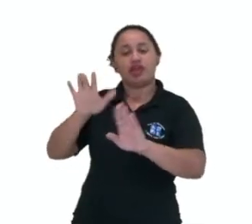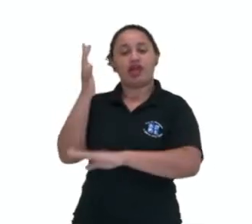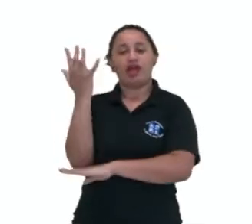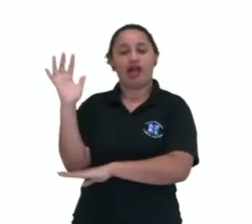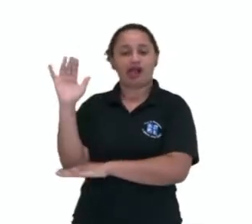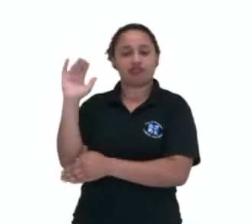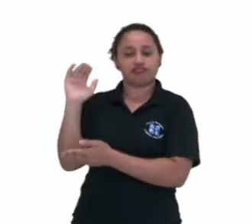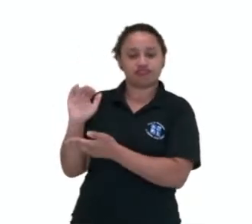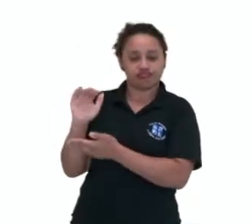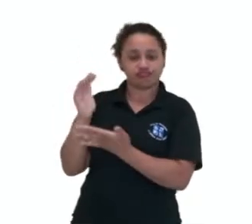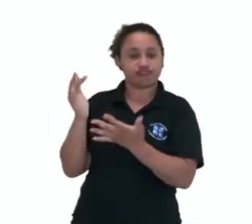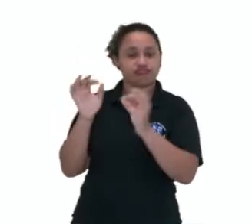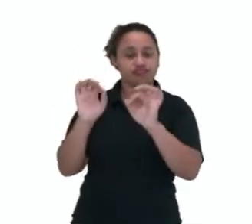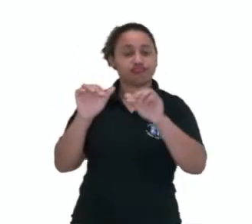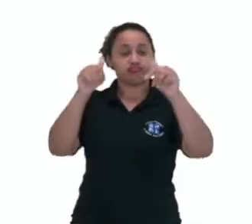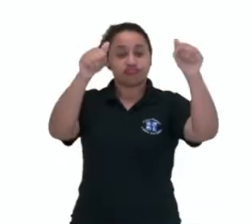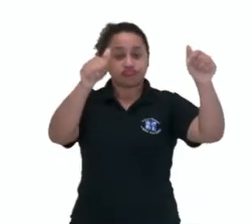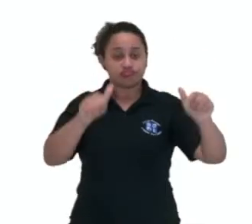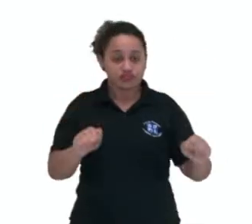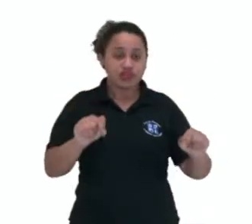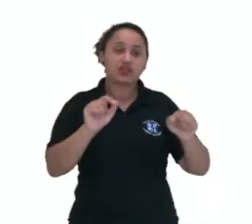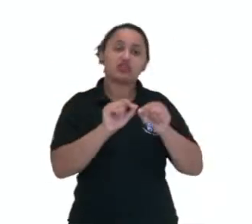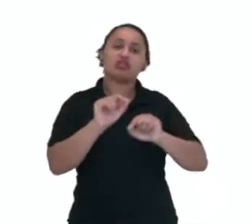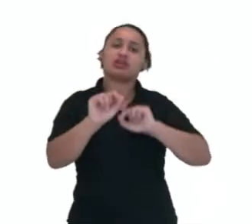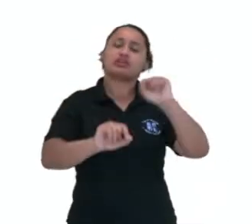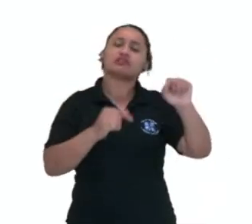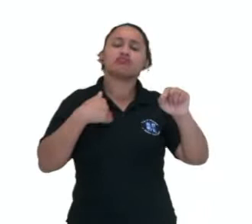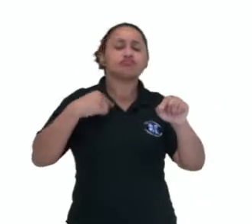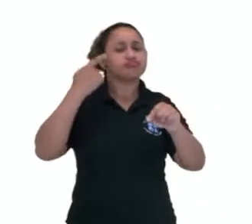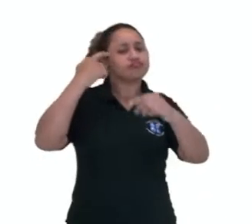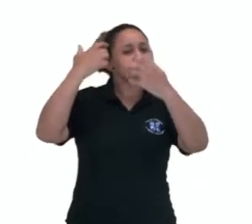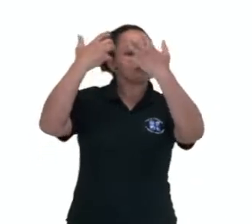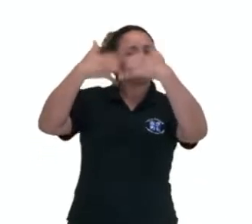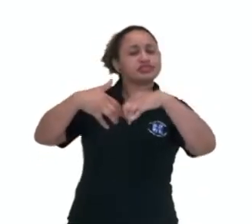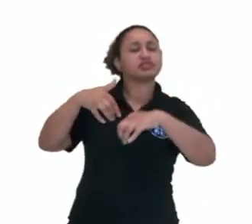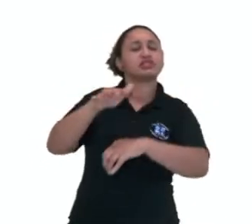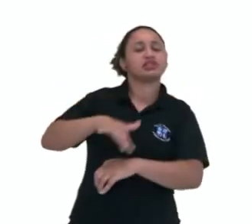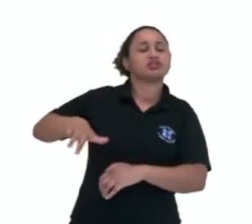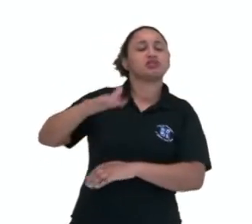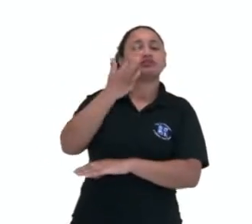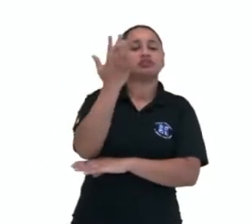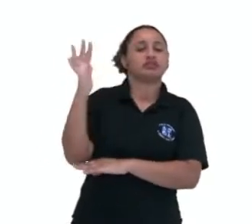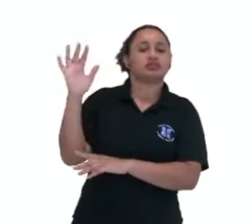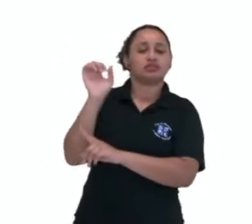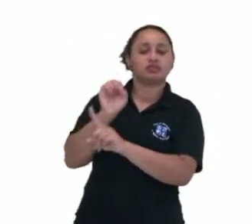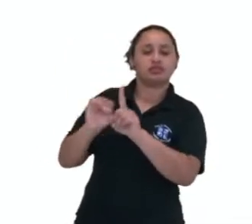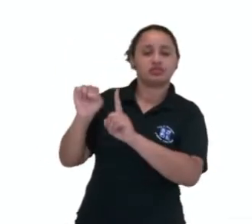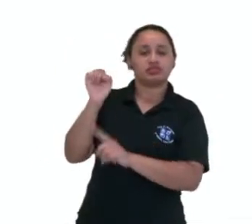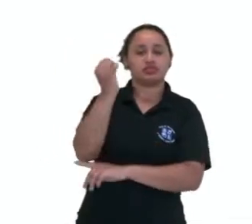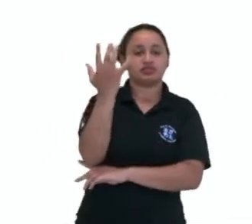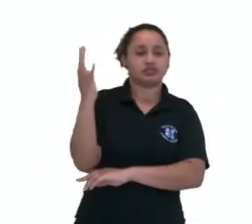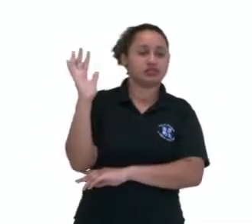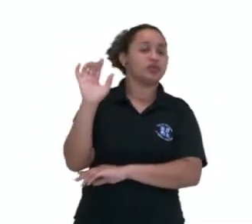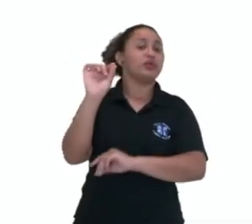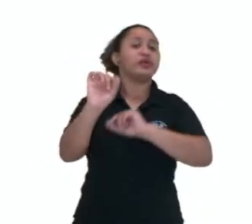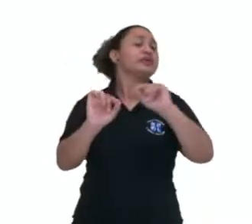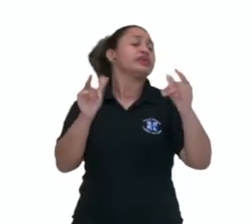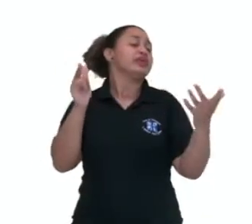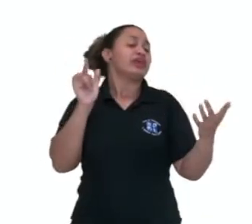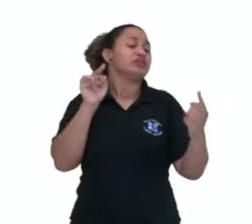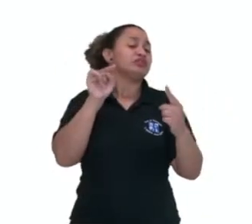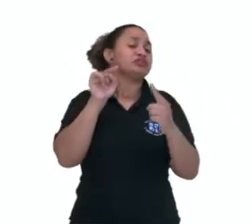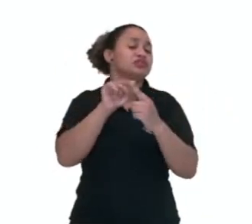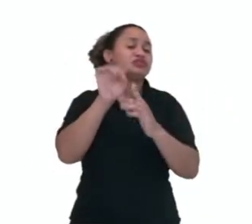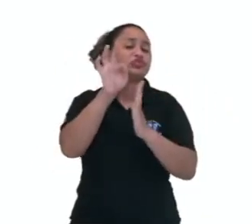árvore. Então é um cartaz que nos sensibiliza para pensar as questões socioambientais. Sobre o que é esse texto? Um texto